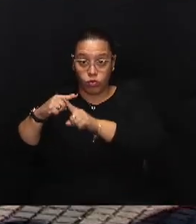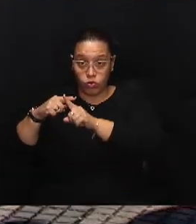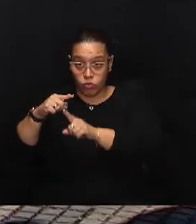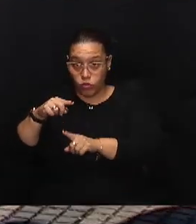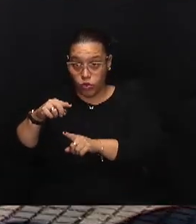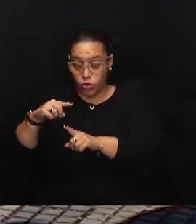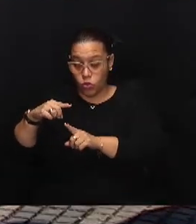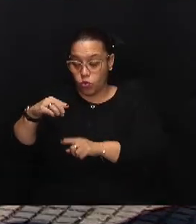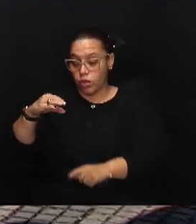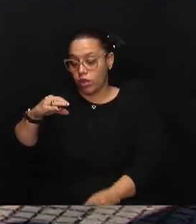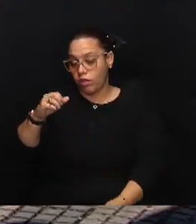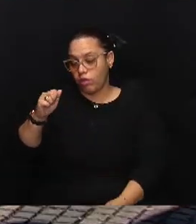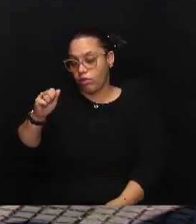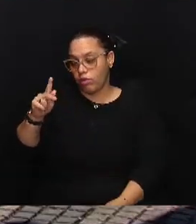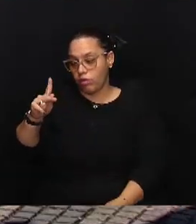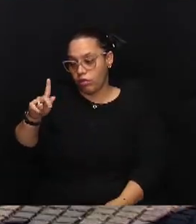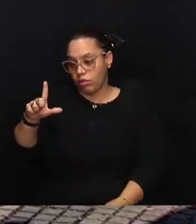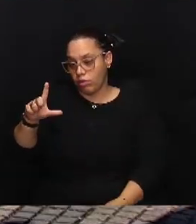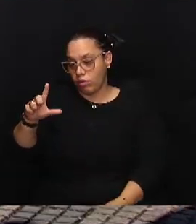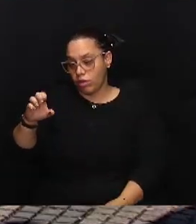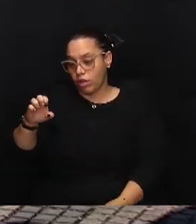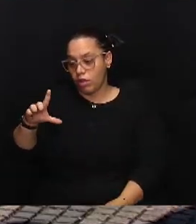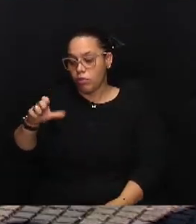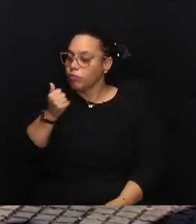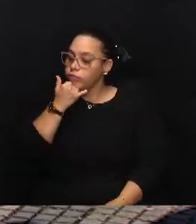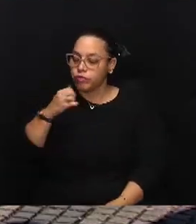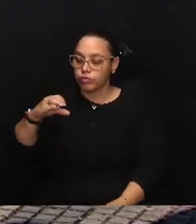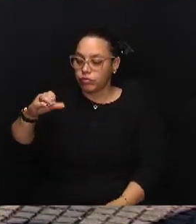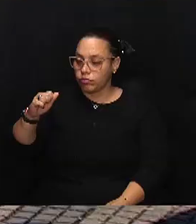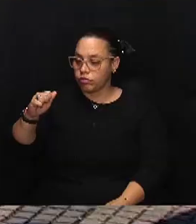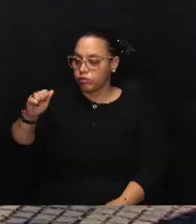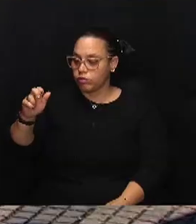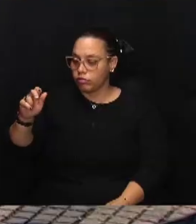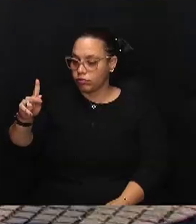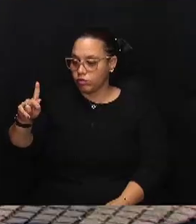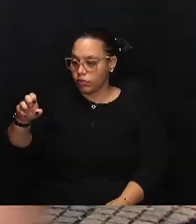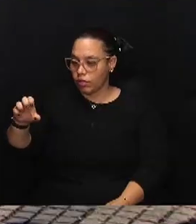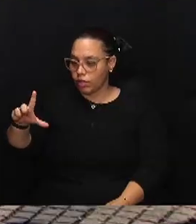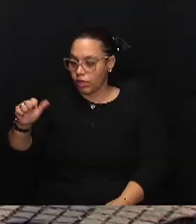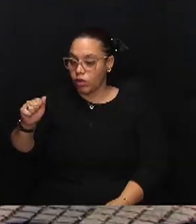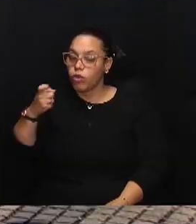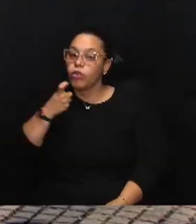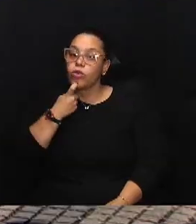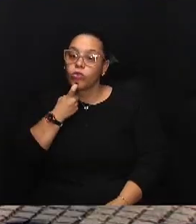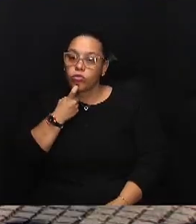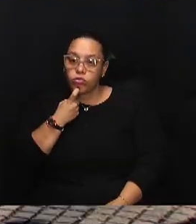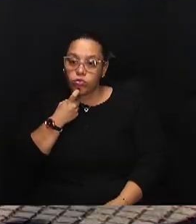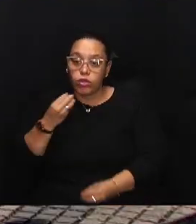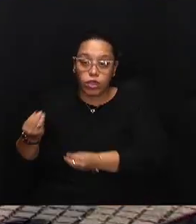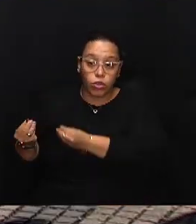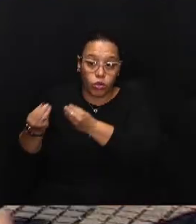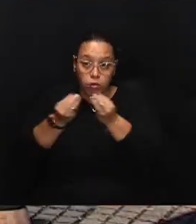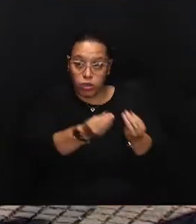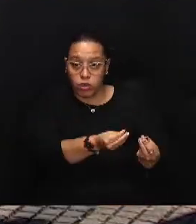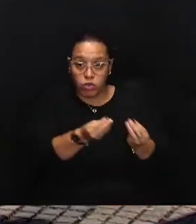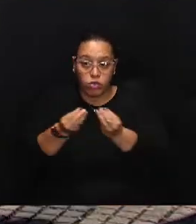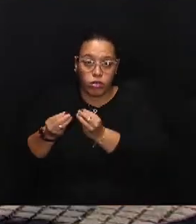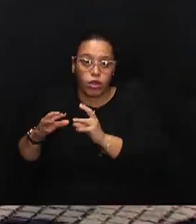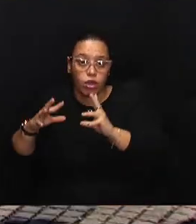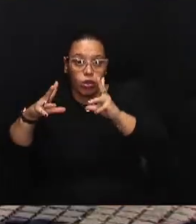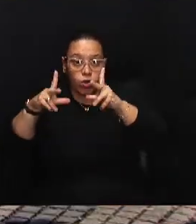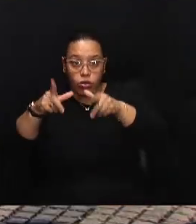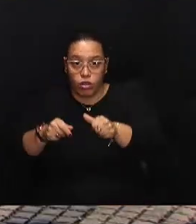aqui visitar o reverendo que trouxe a igreja para Campinas. Quer dizer, todo mundo está aqui. Aqui está todo